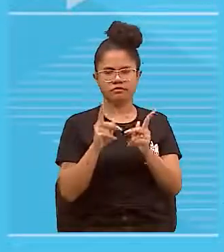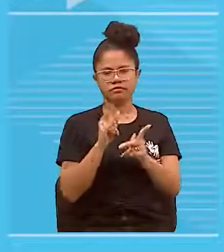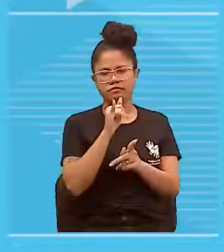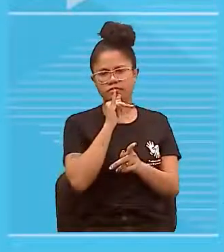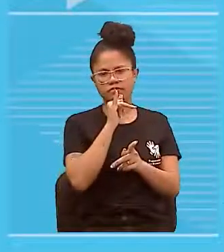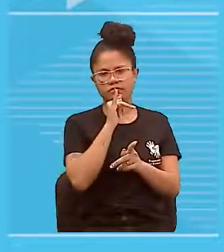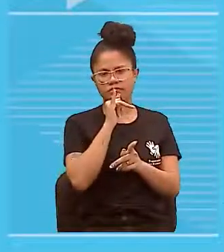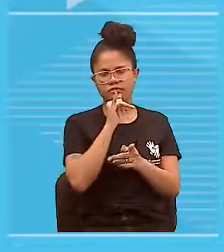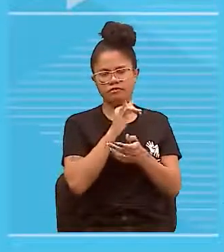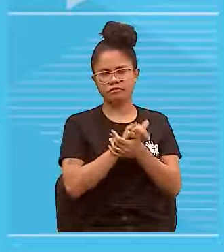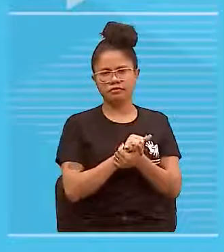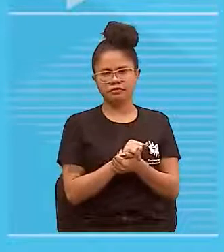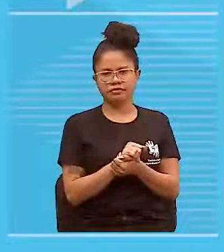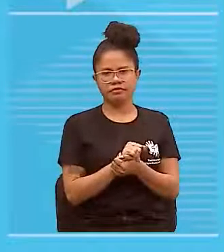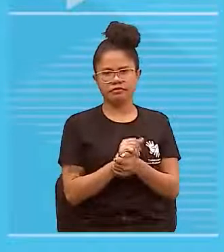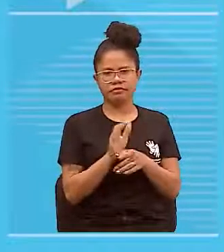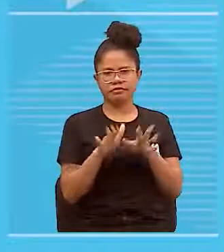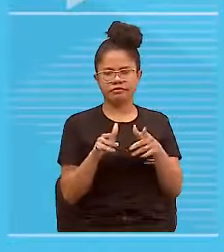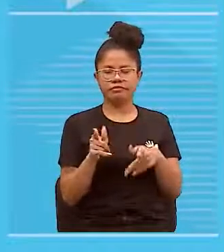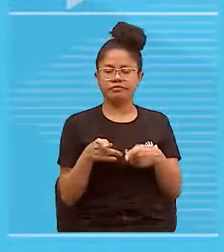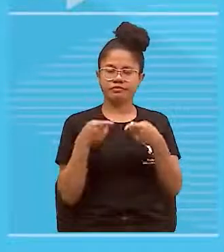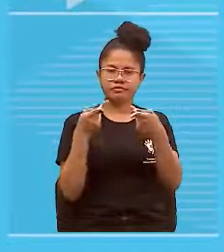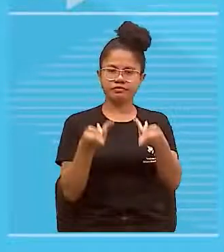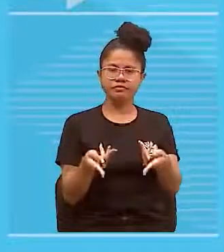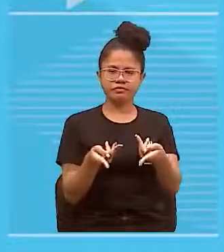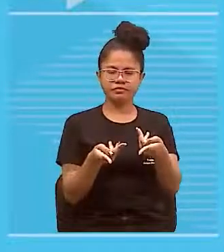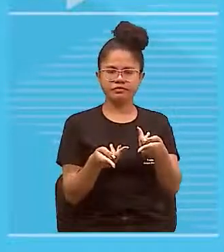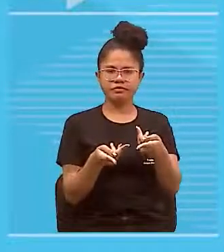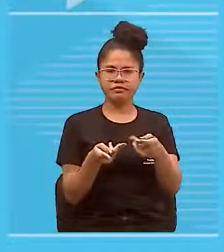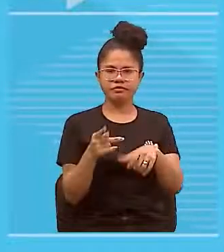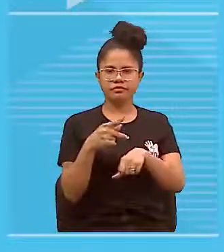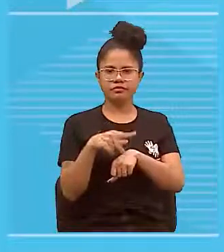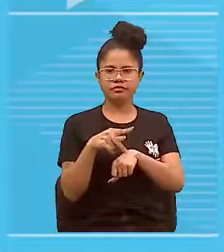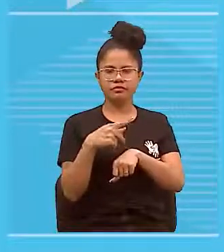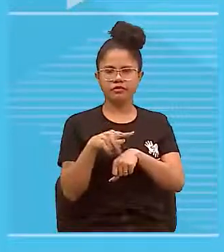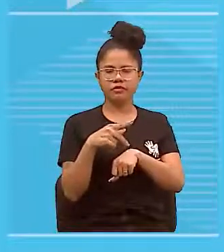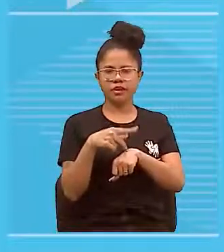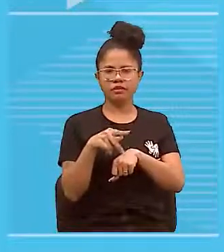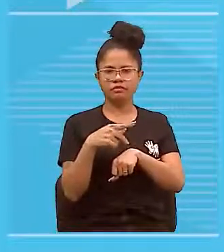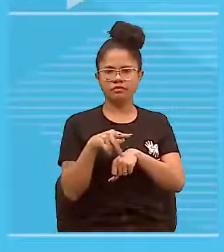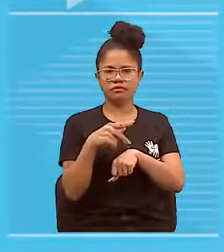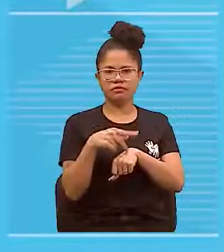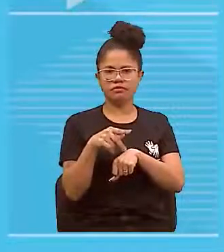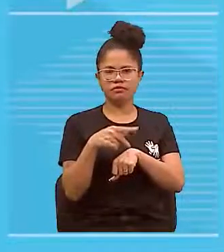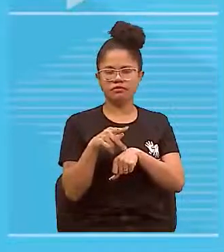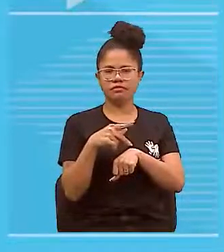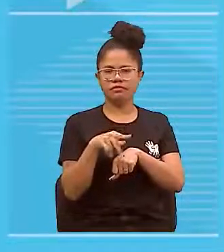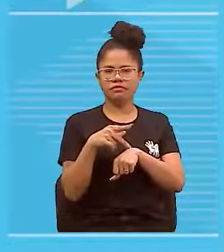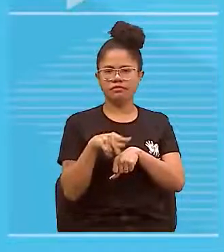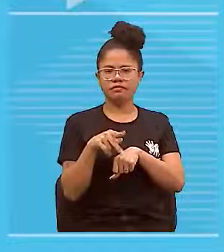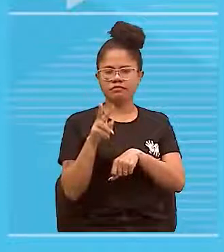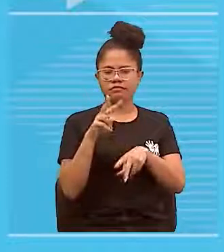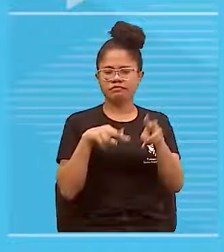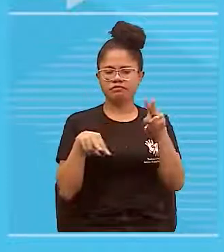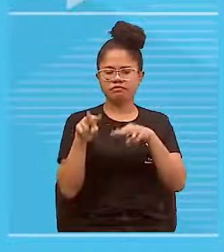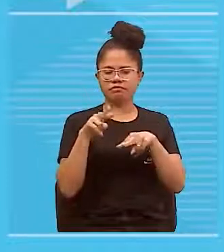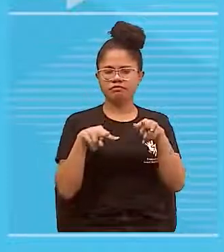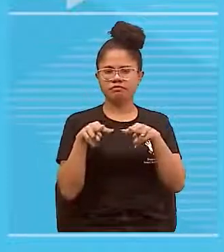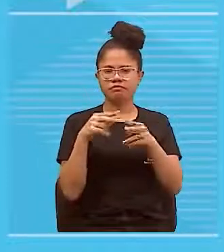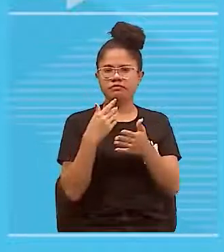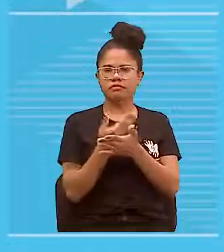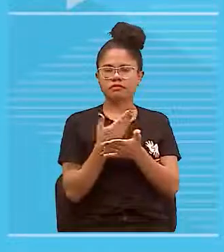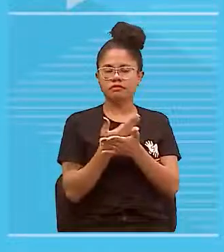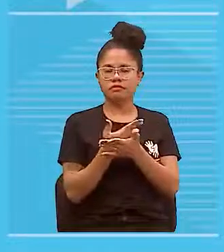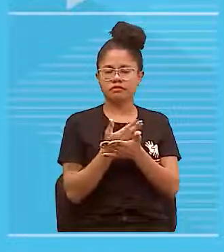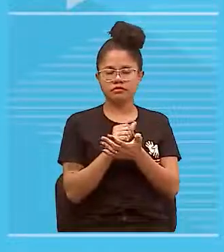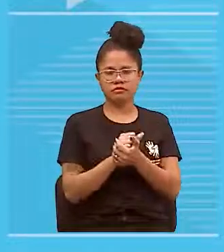exemplo, viajo quinzenalmente para Picos, para assistir aula. Então, quando eu saio de Teresina, vai ter um dado momento que eu vou começar a perceber